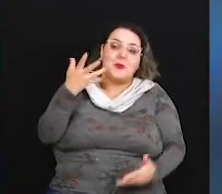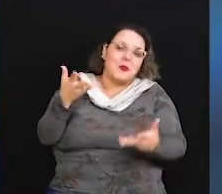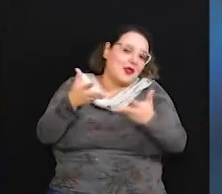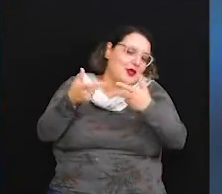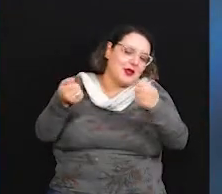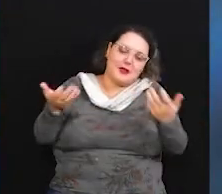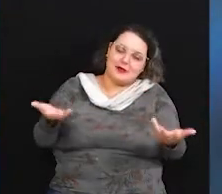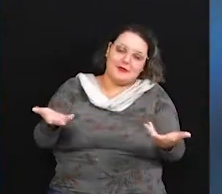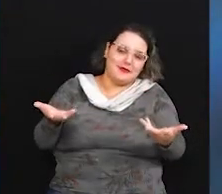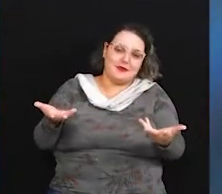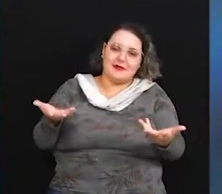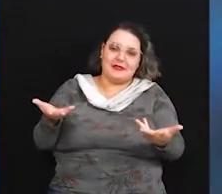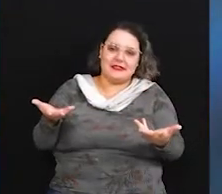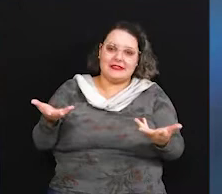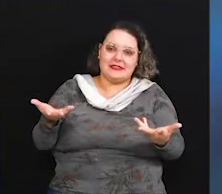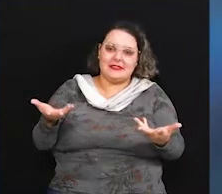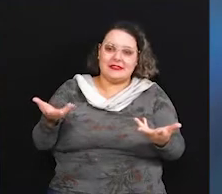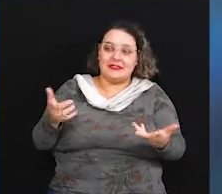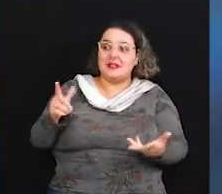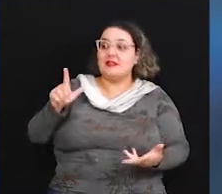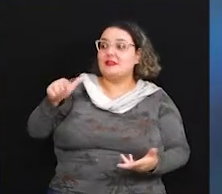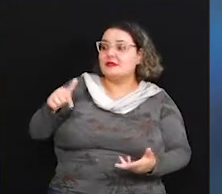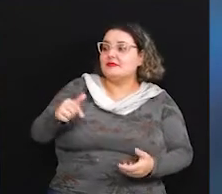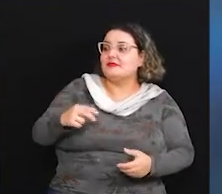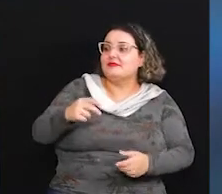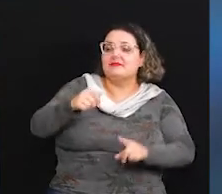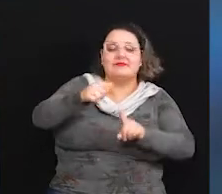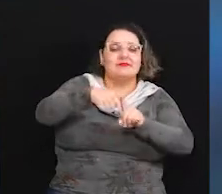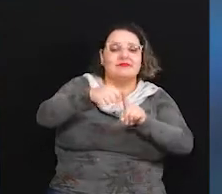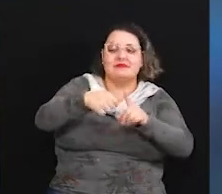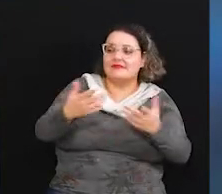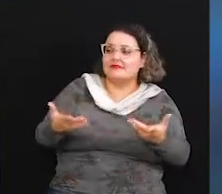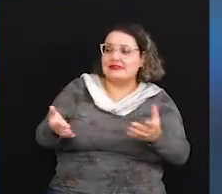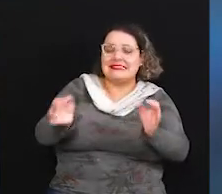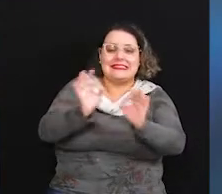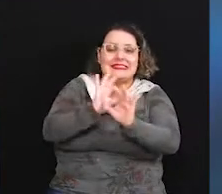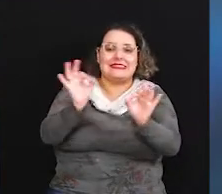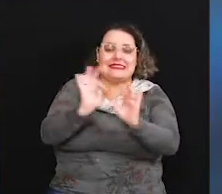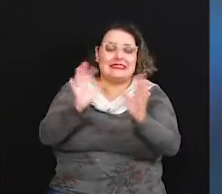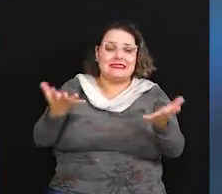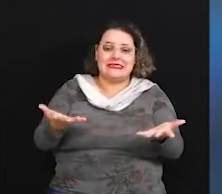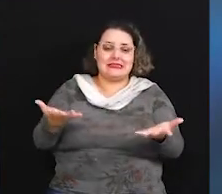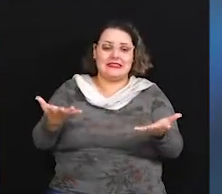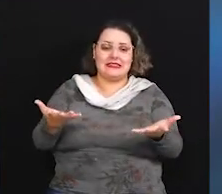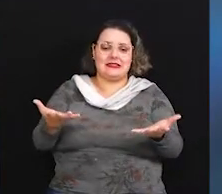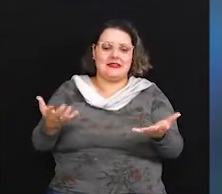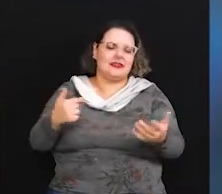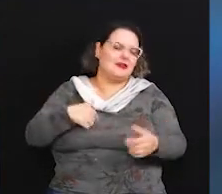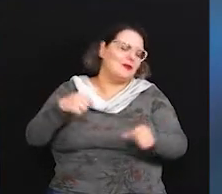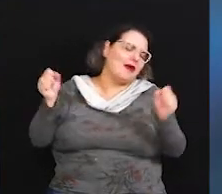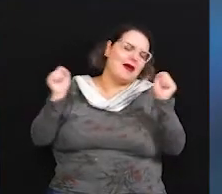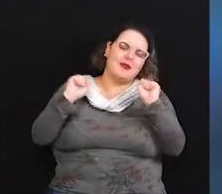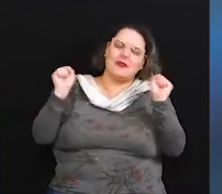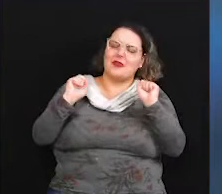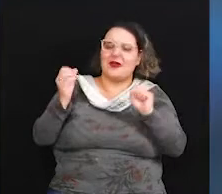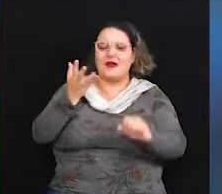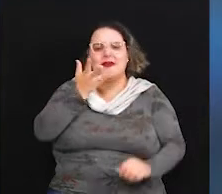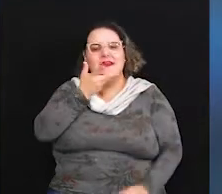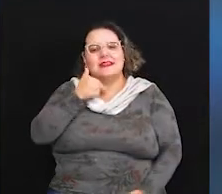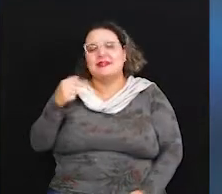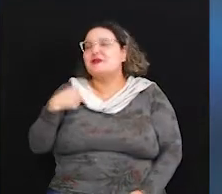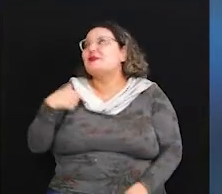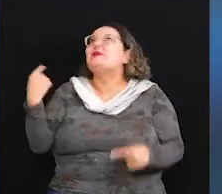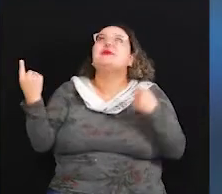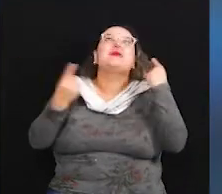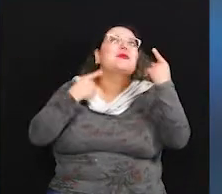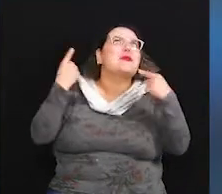experiência maravilhosa, assim, coisa que... Depois de passar vários meses... sem nada, eu adoro criança, eu sou louco